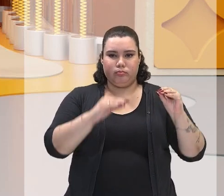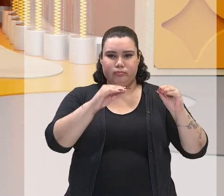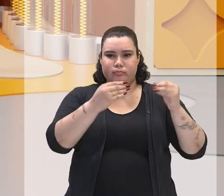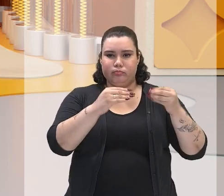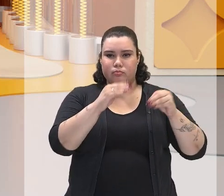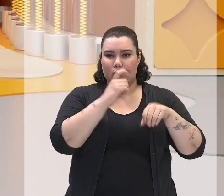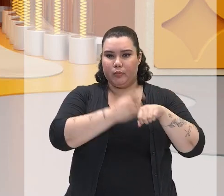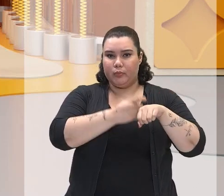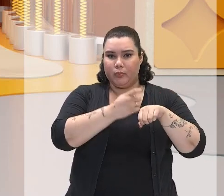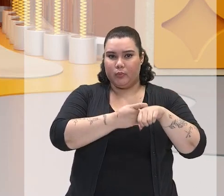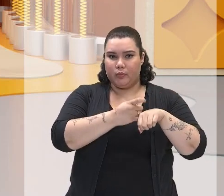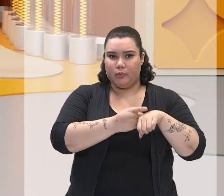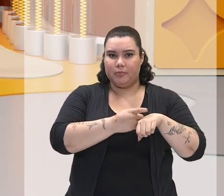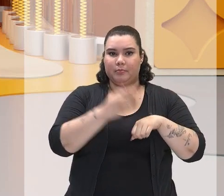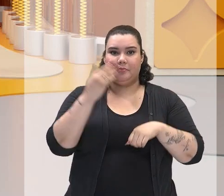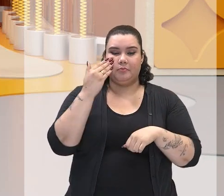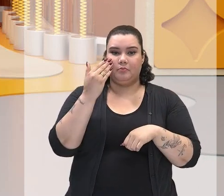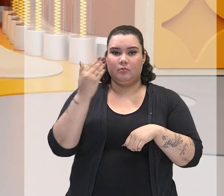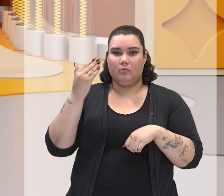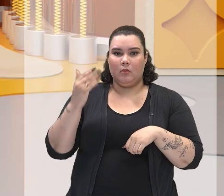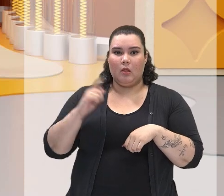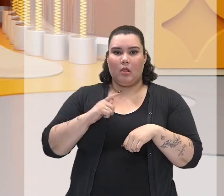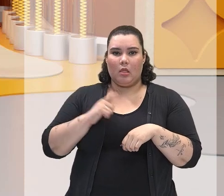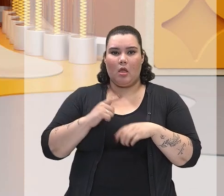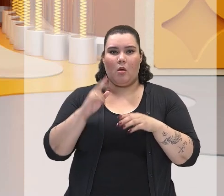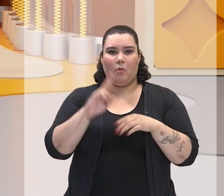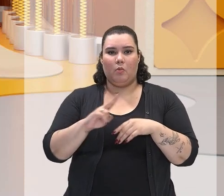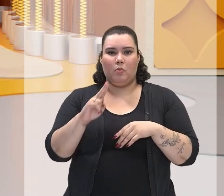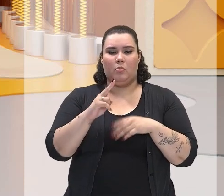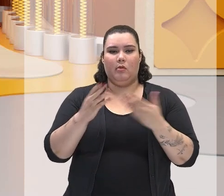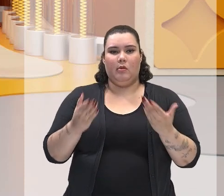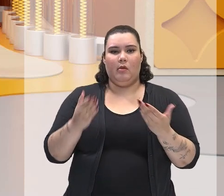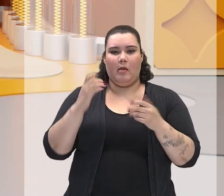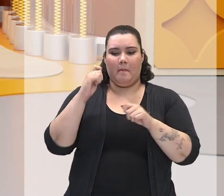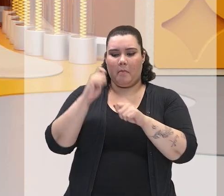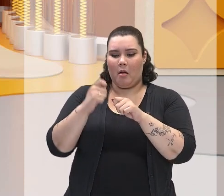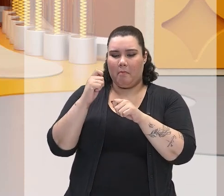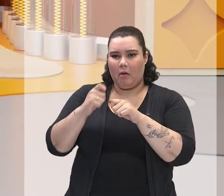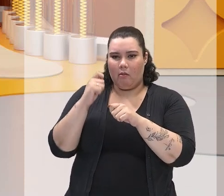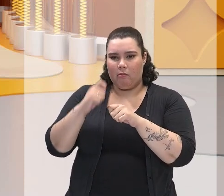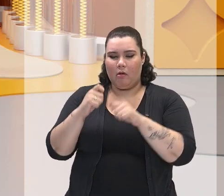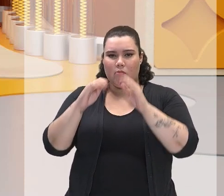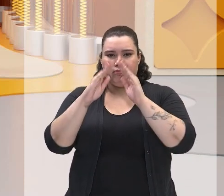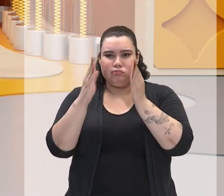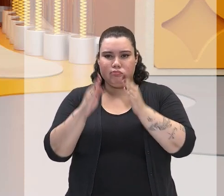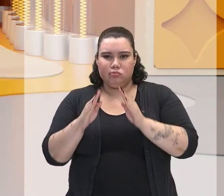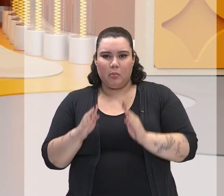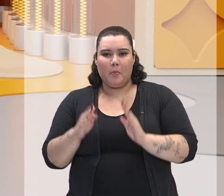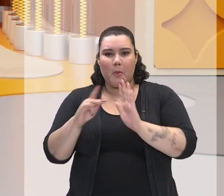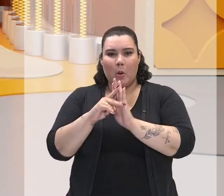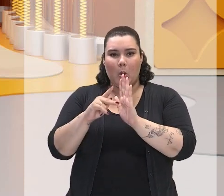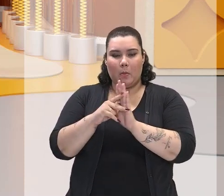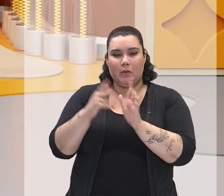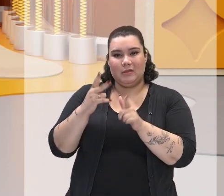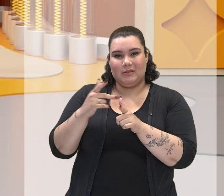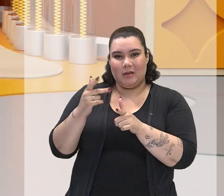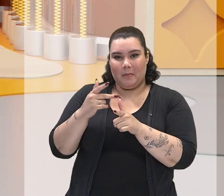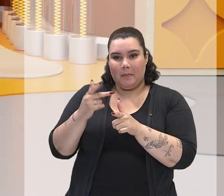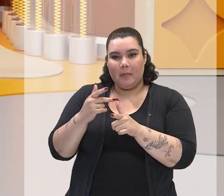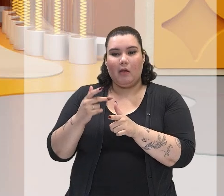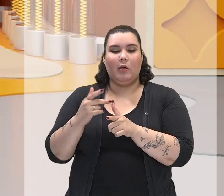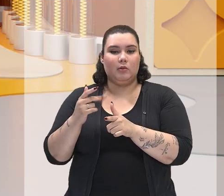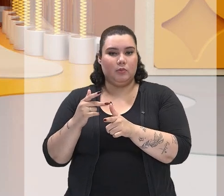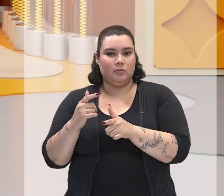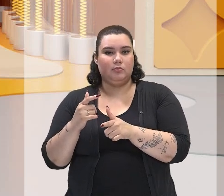e atrás ali dele, ó, algumas ferramentas que parece que são para curtir e modelar esse couro ali, ó, para cortar